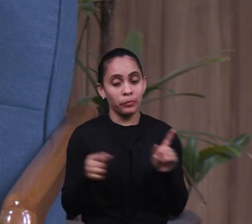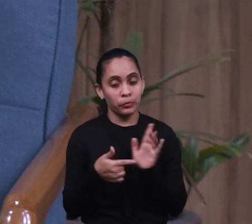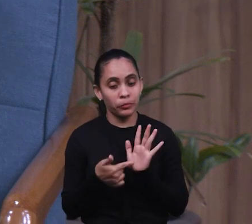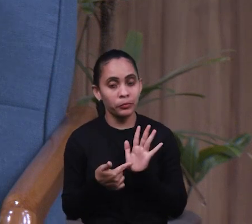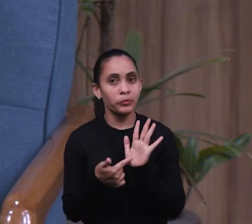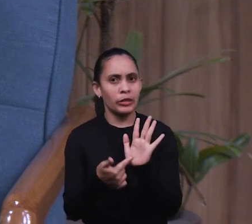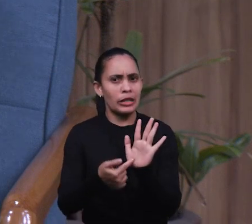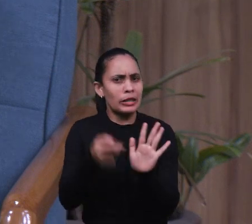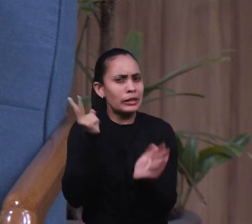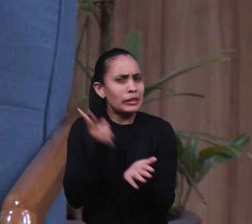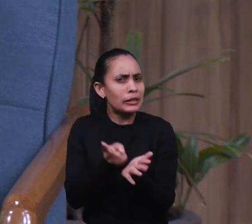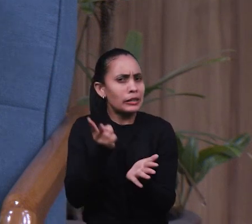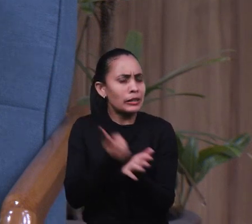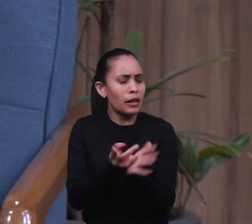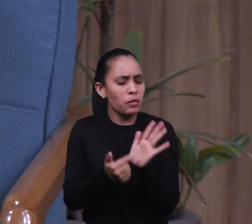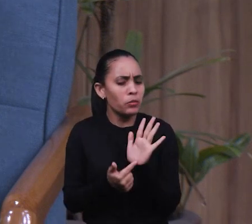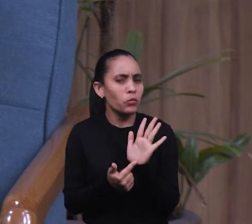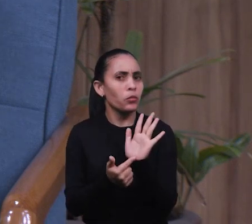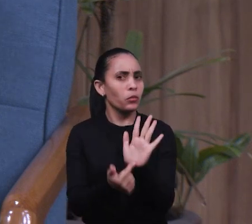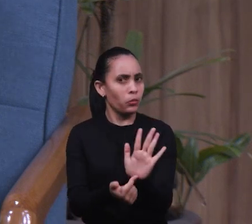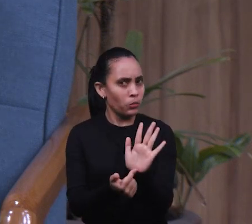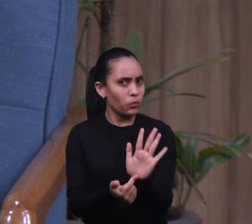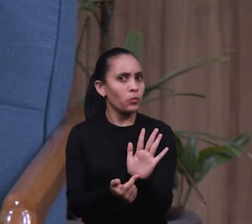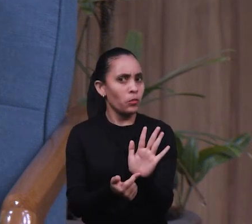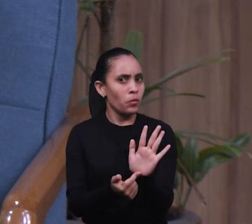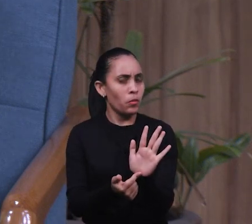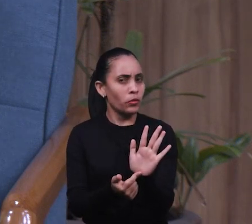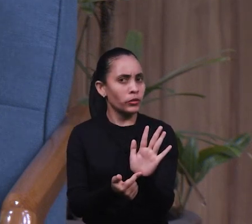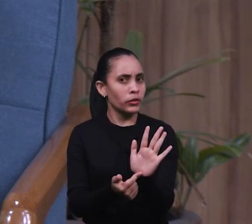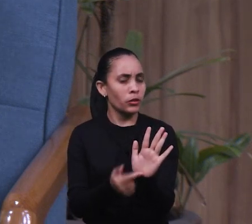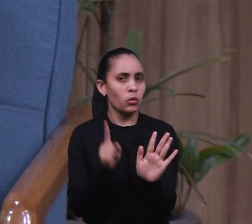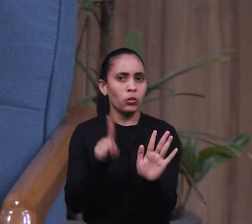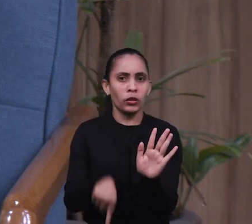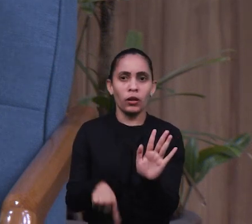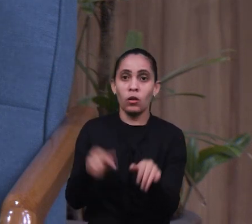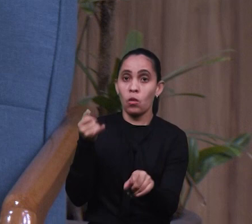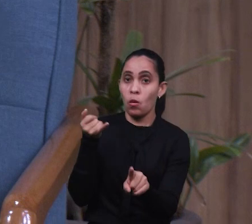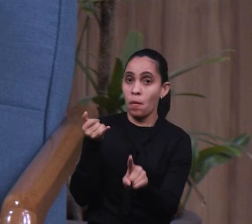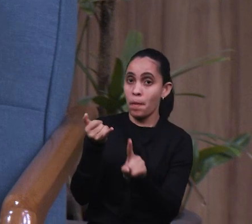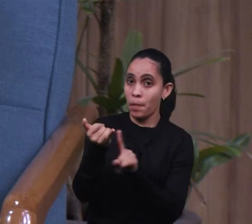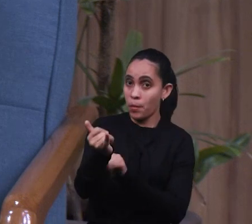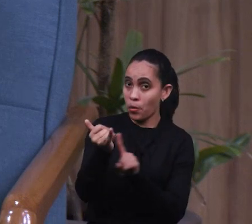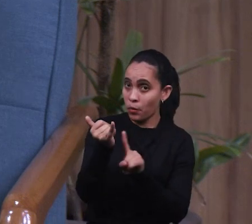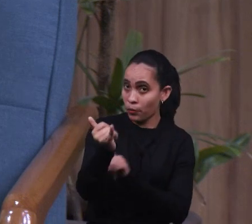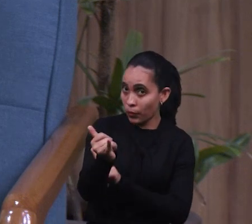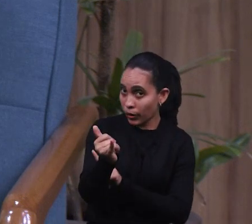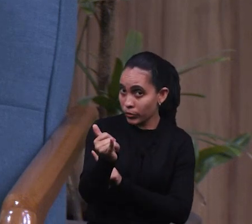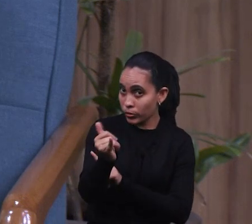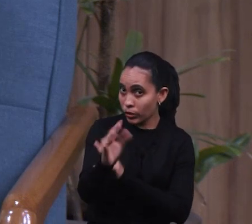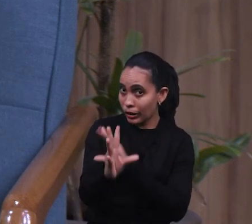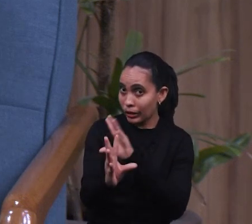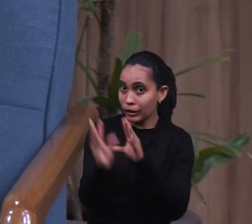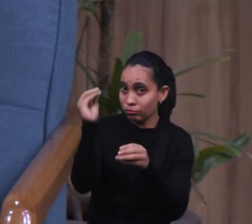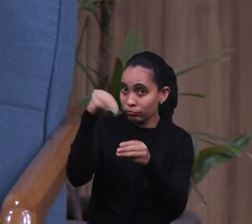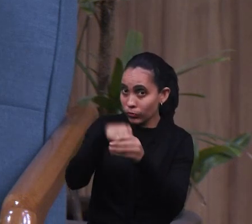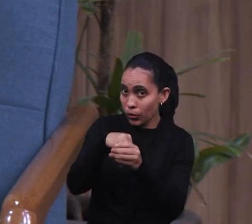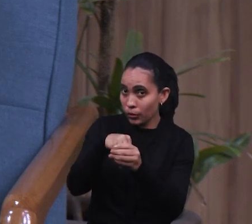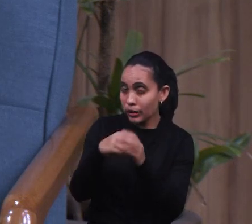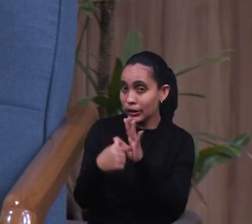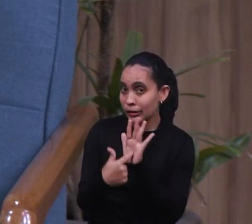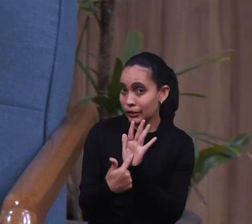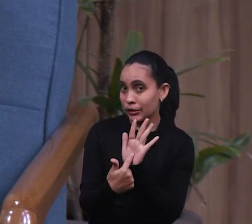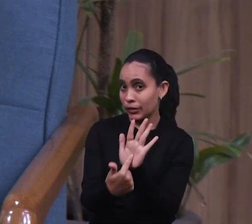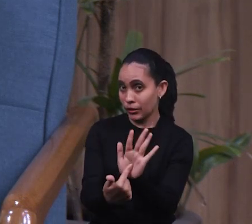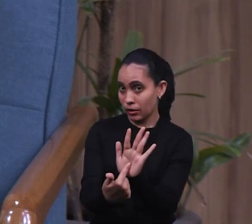pela linguagem poética, figuras proféticas, né, que são inseridas ali. E uma das